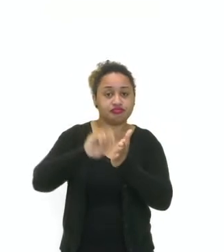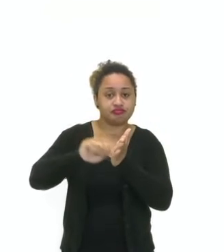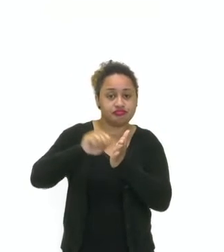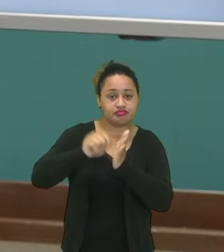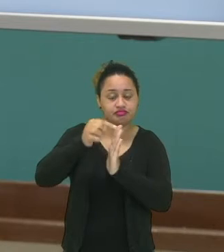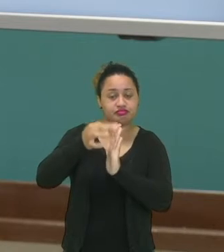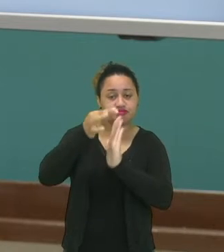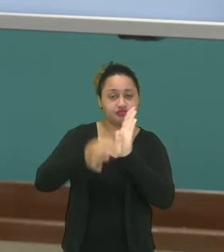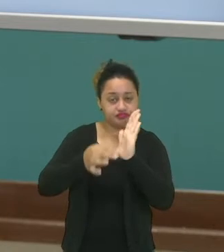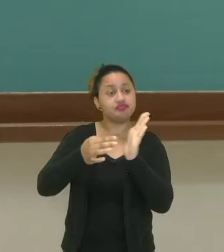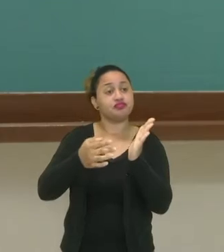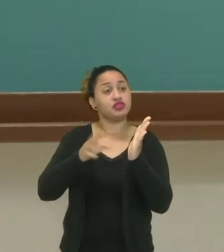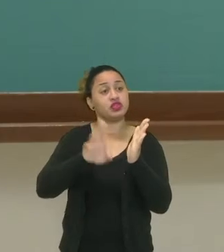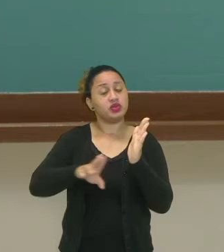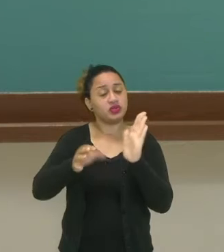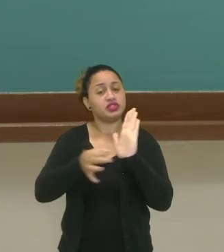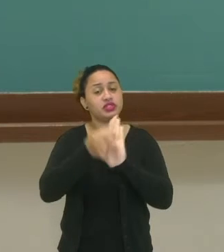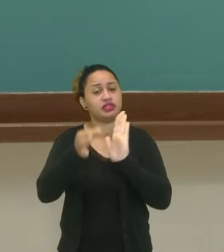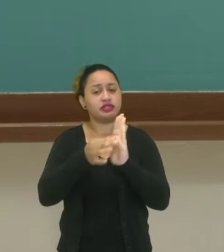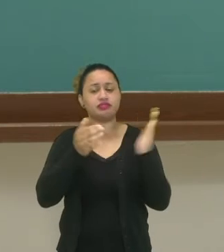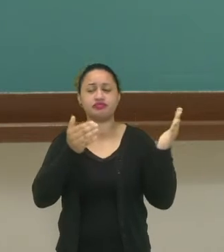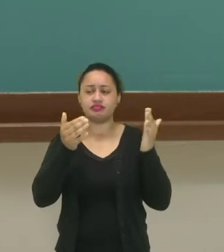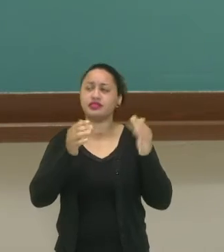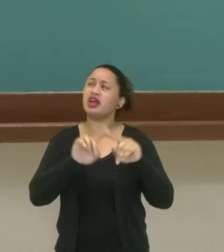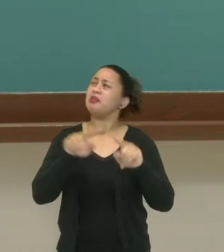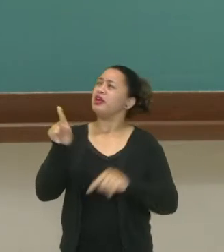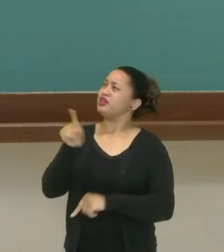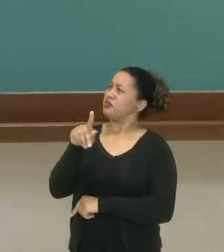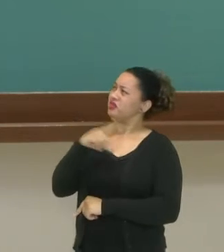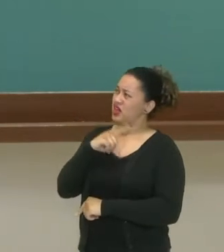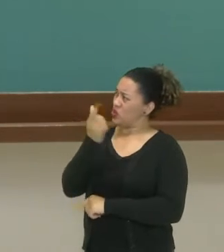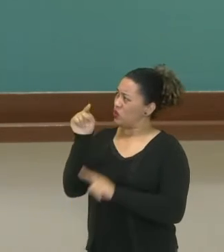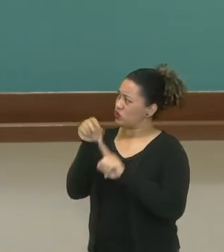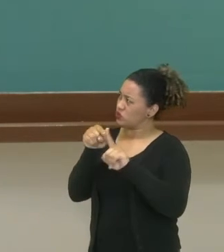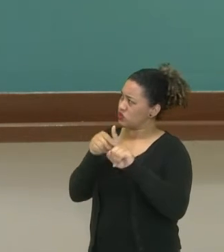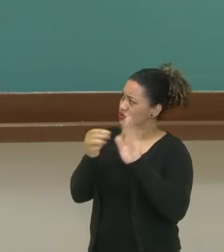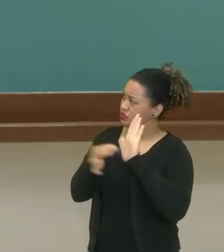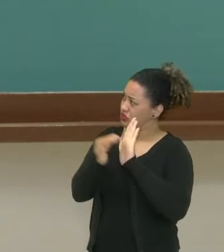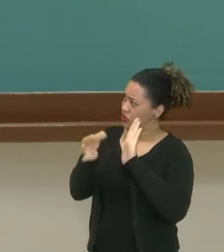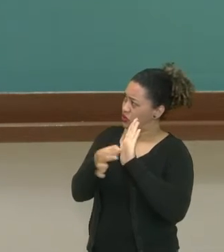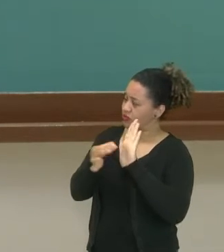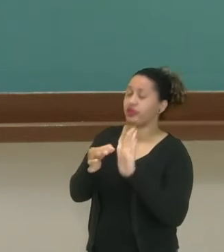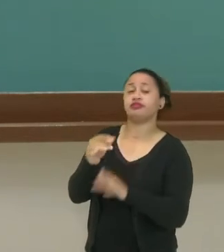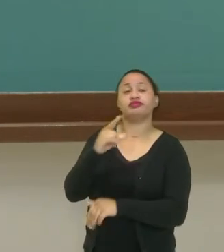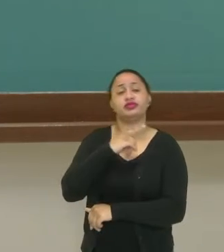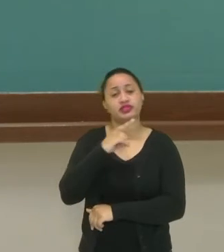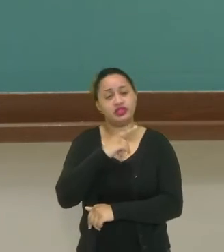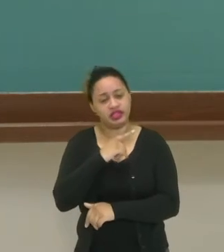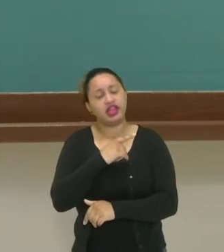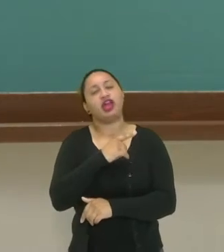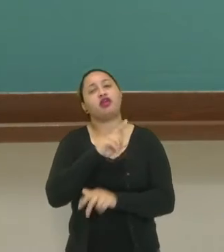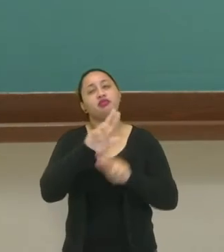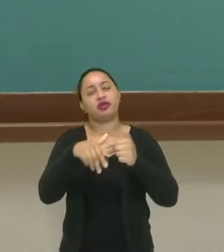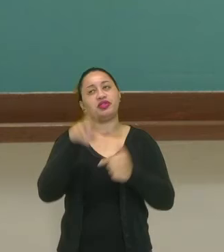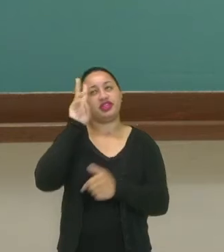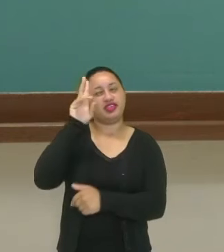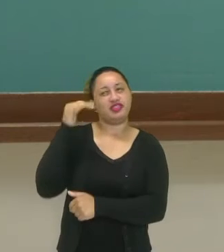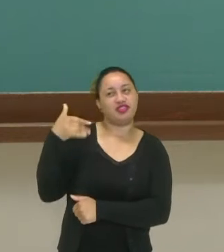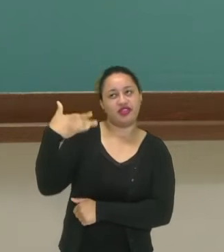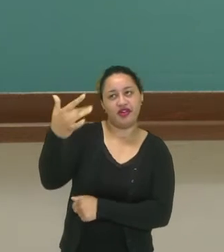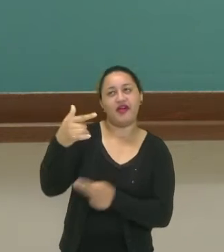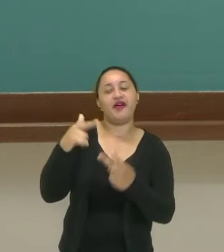por comparação. Prof, existem outros tipos de argumentos? Sim, existem por alusão histórica, argumento